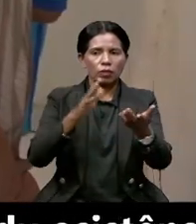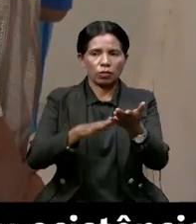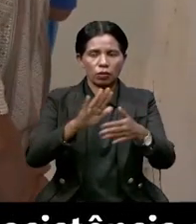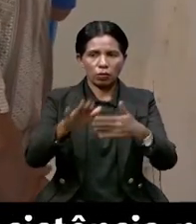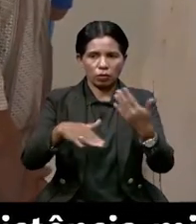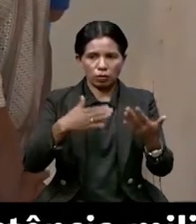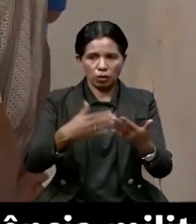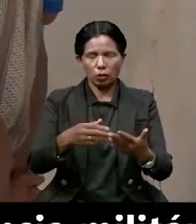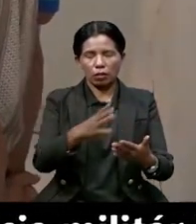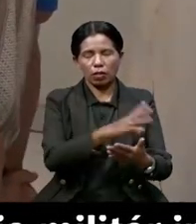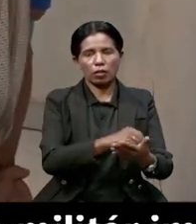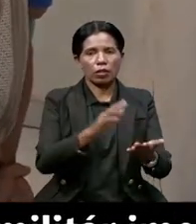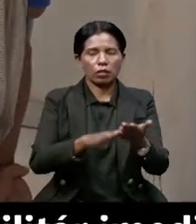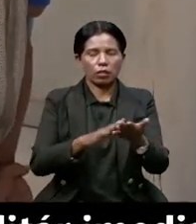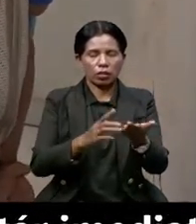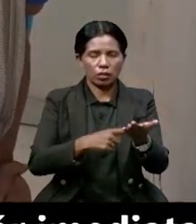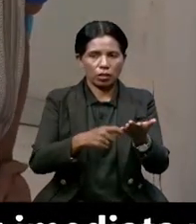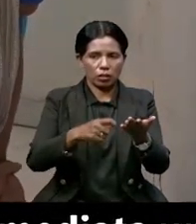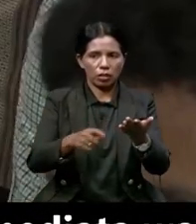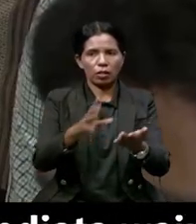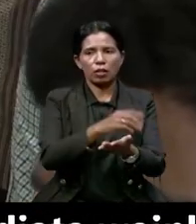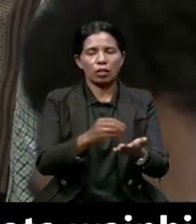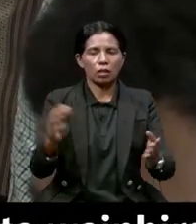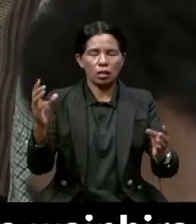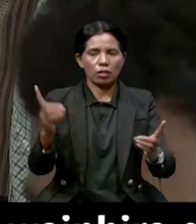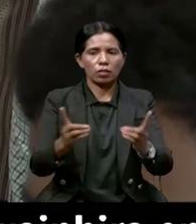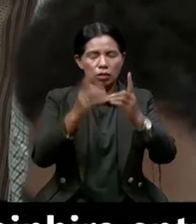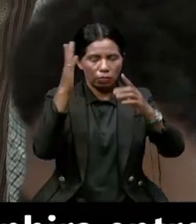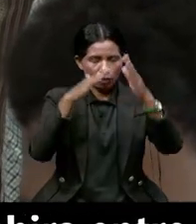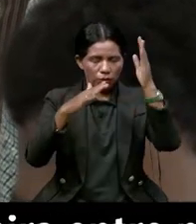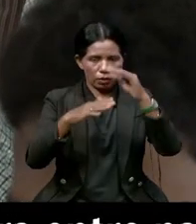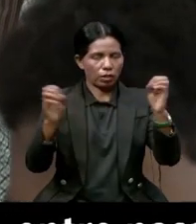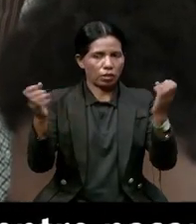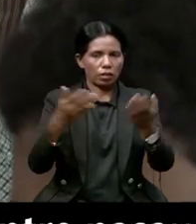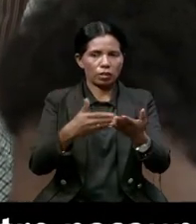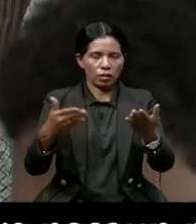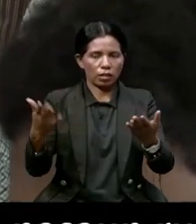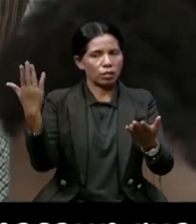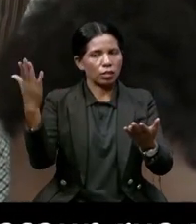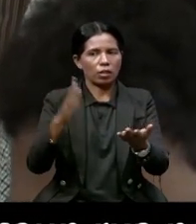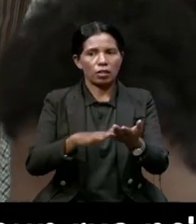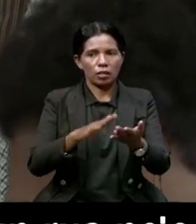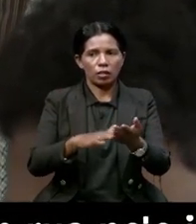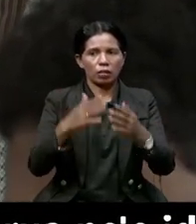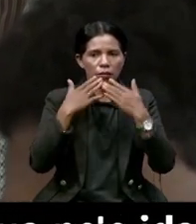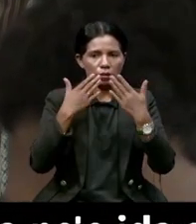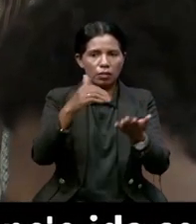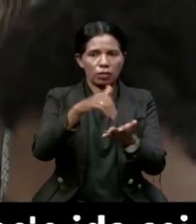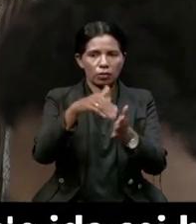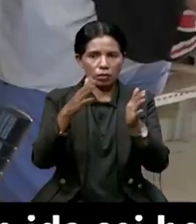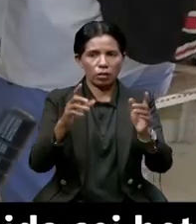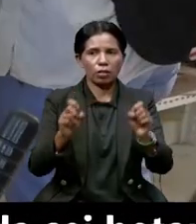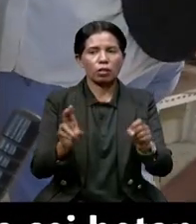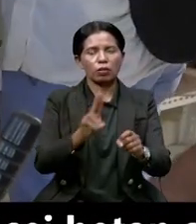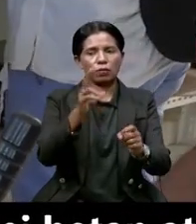Liu-Liu e o Ensino Secundário Técnico Vocacional, de Beassoro Problema, menos facilidade em escola. Não obrigado, o estudante tem que usar o